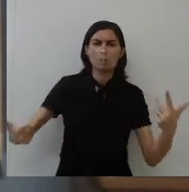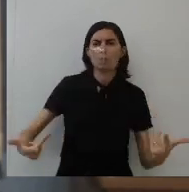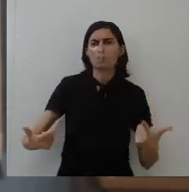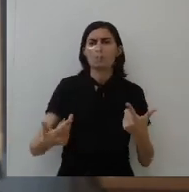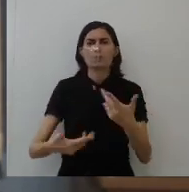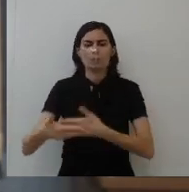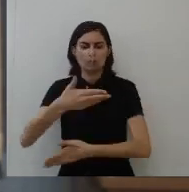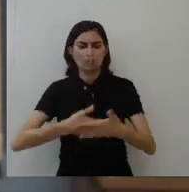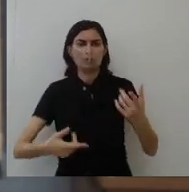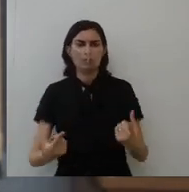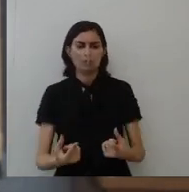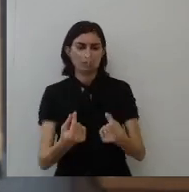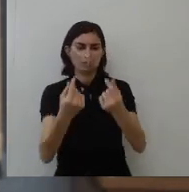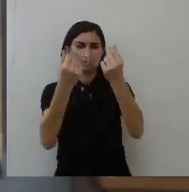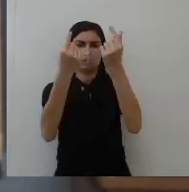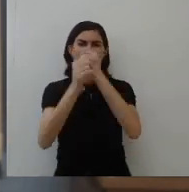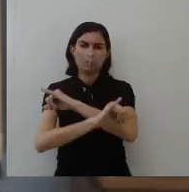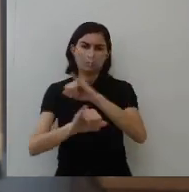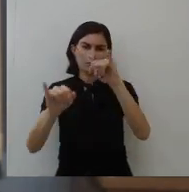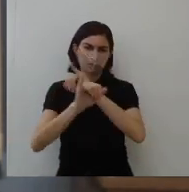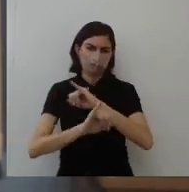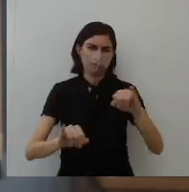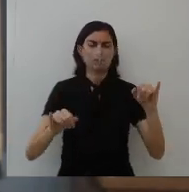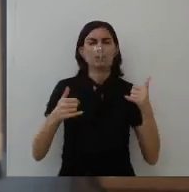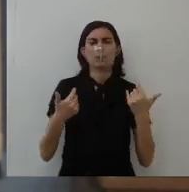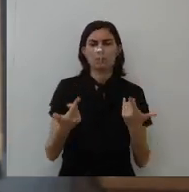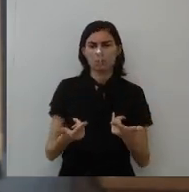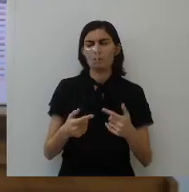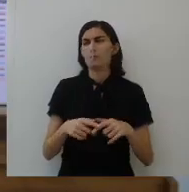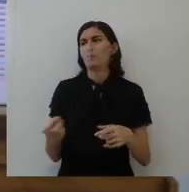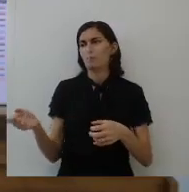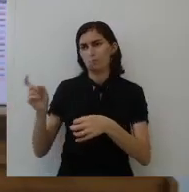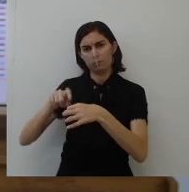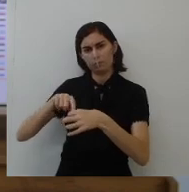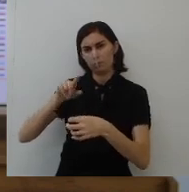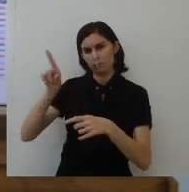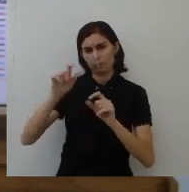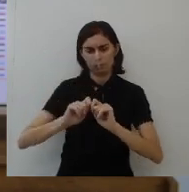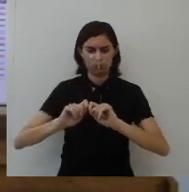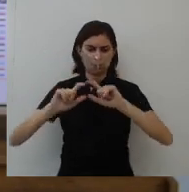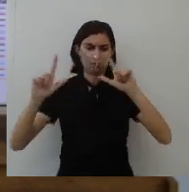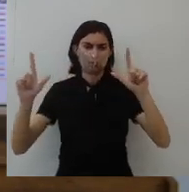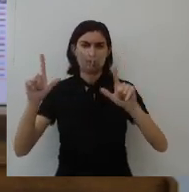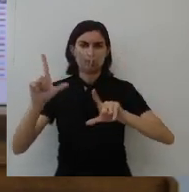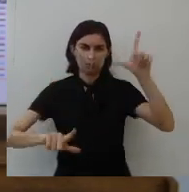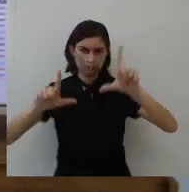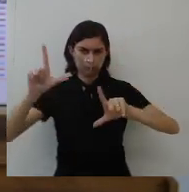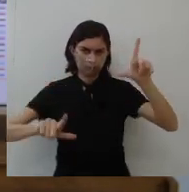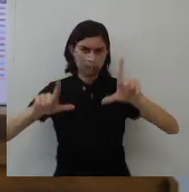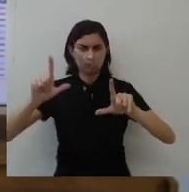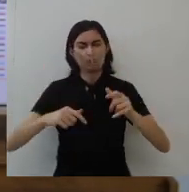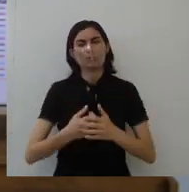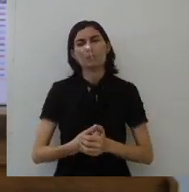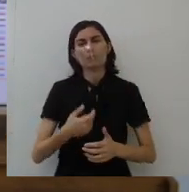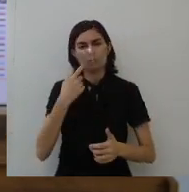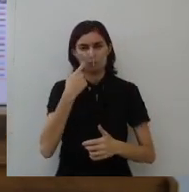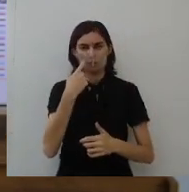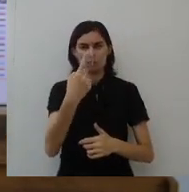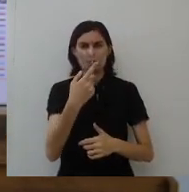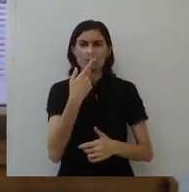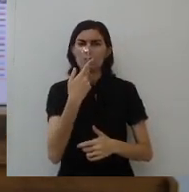e o fluxo de capital e informação, tá? Voltando aqui. Então, percebam, quando você